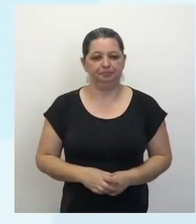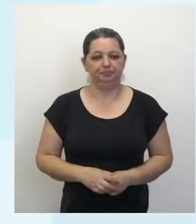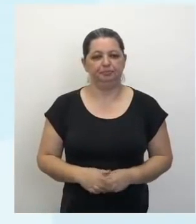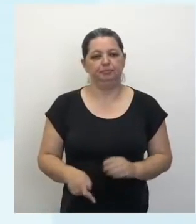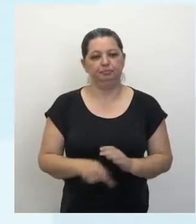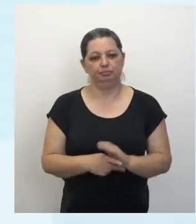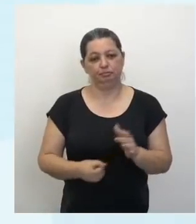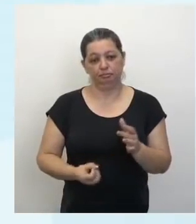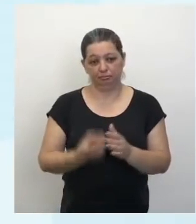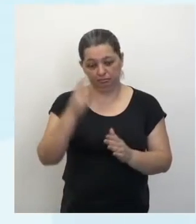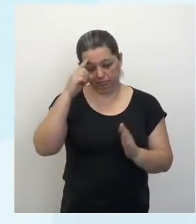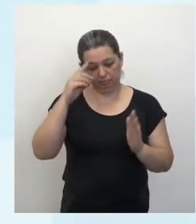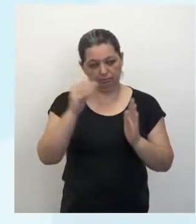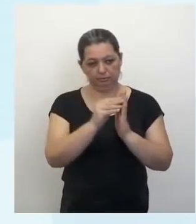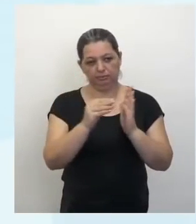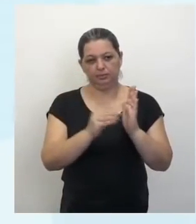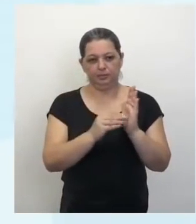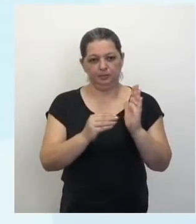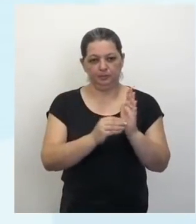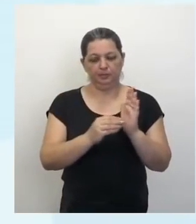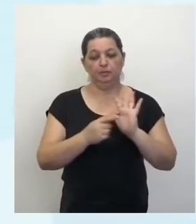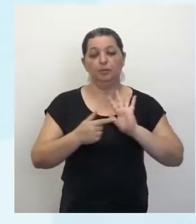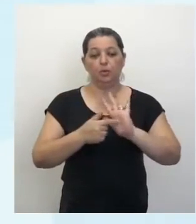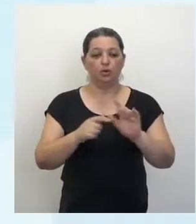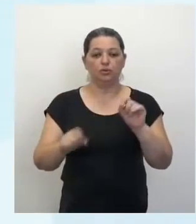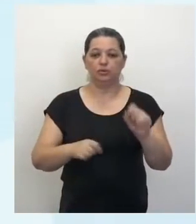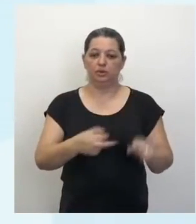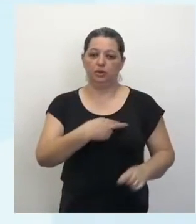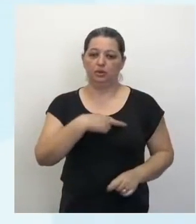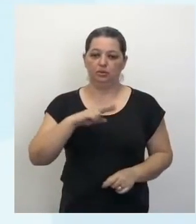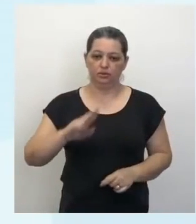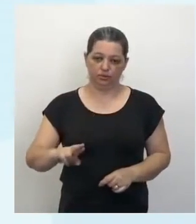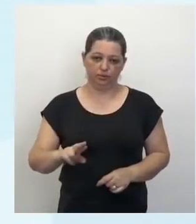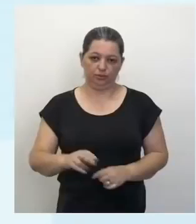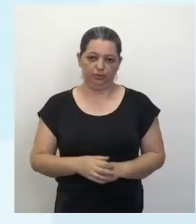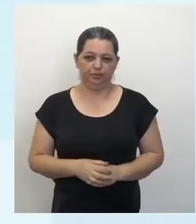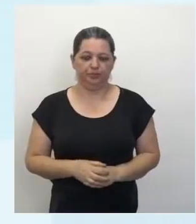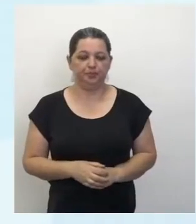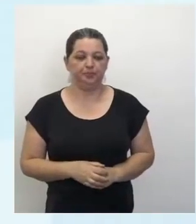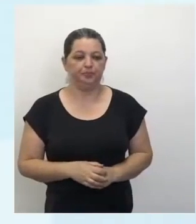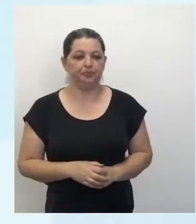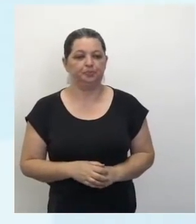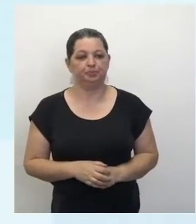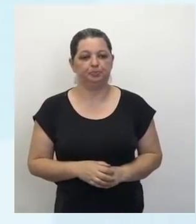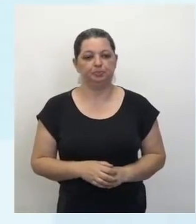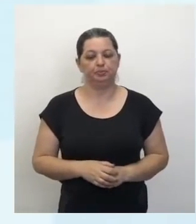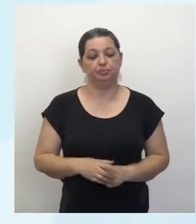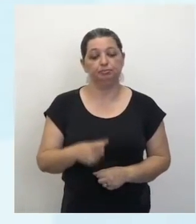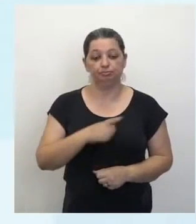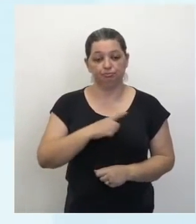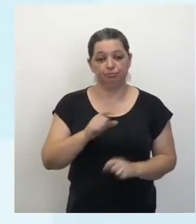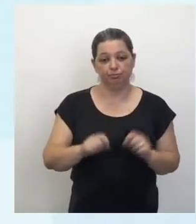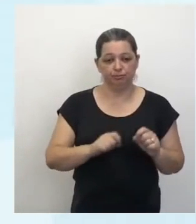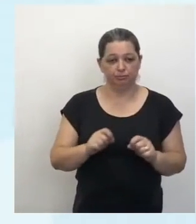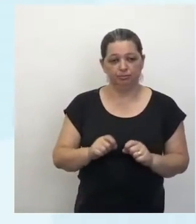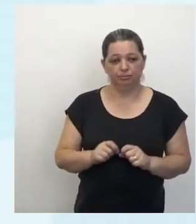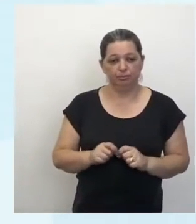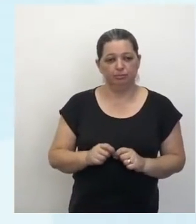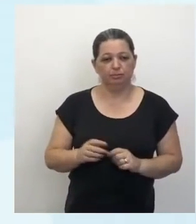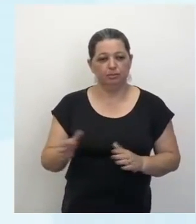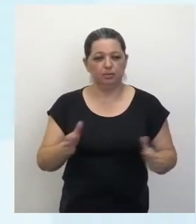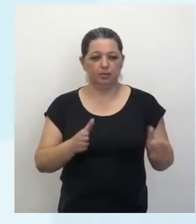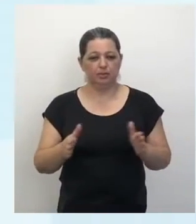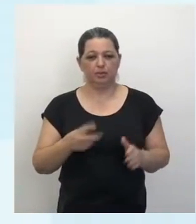pelos maias, destaca-se o religioso, chamado de Tzolk'in, que possuía um ano composto